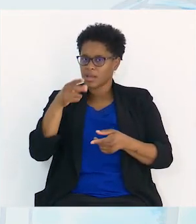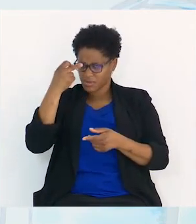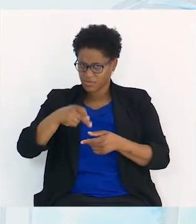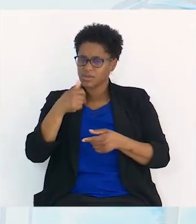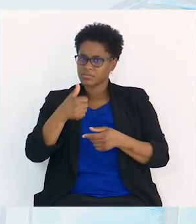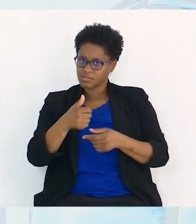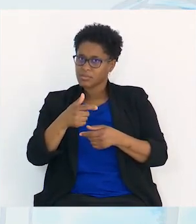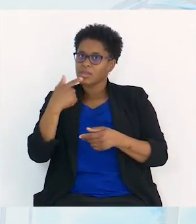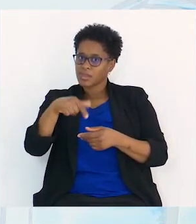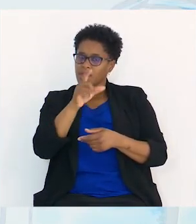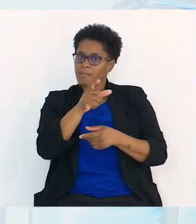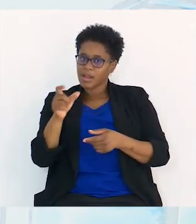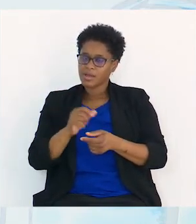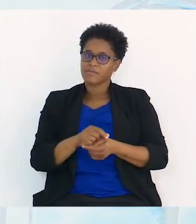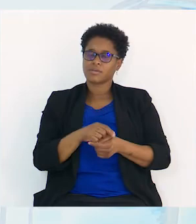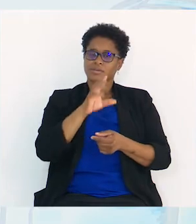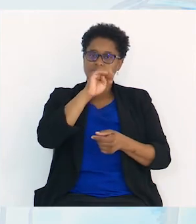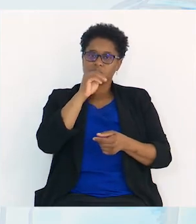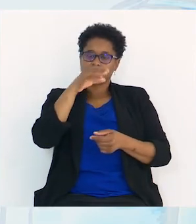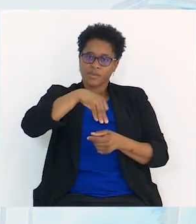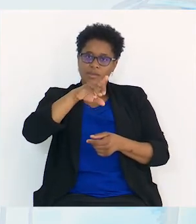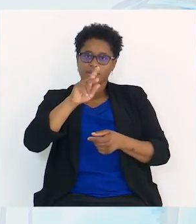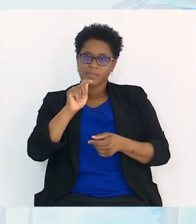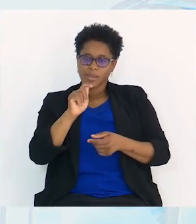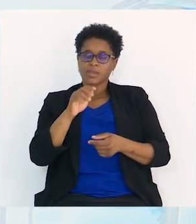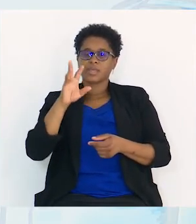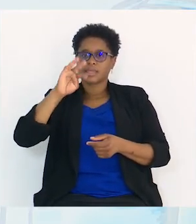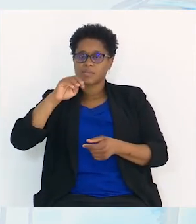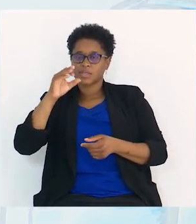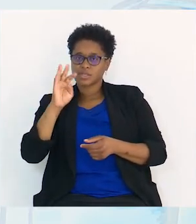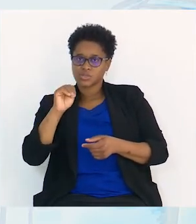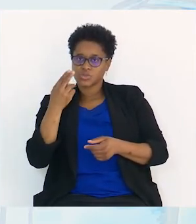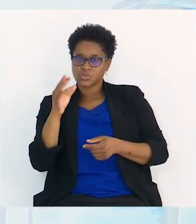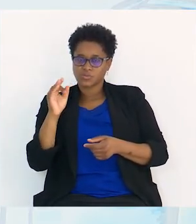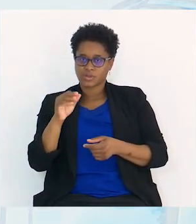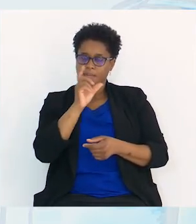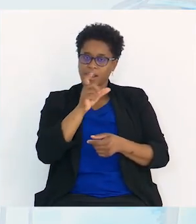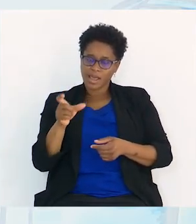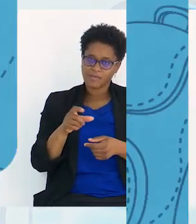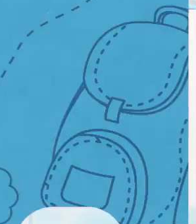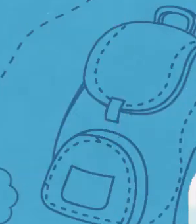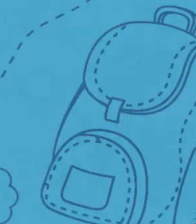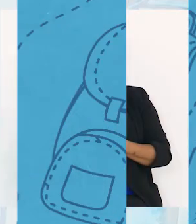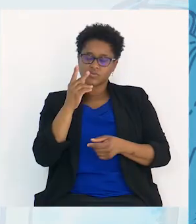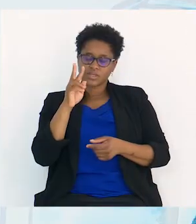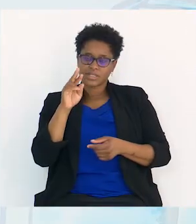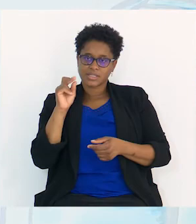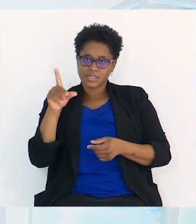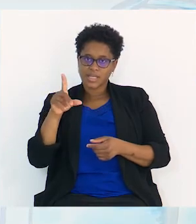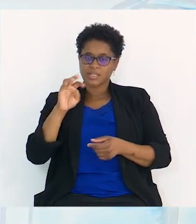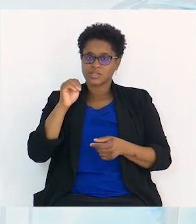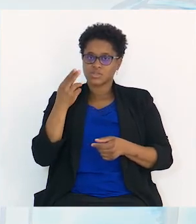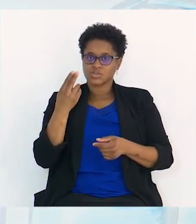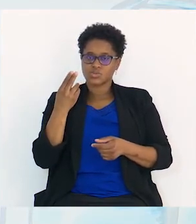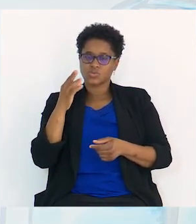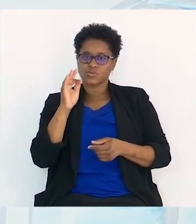com prefixo e sufixo. Então podes dizer palavra prefixal e sufixal. Ok.